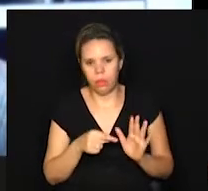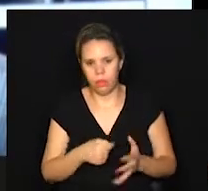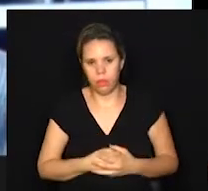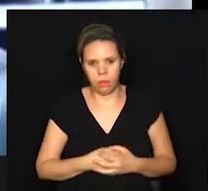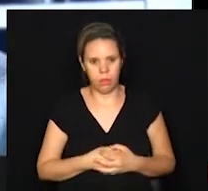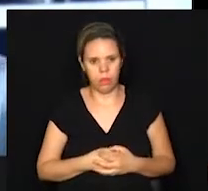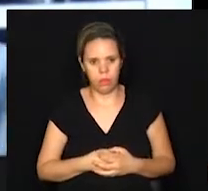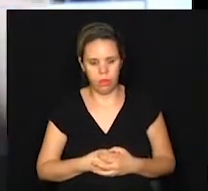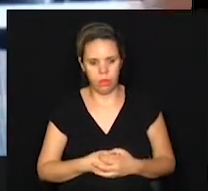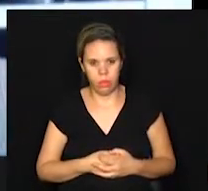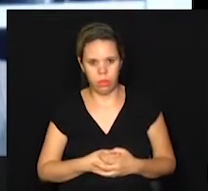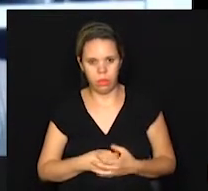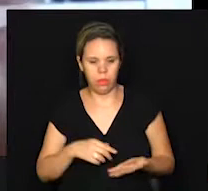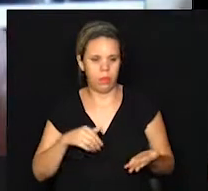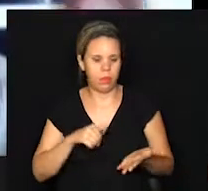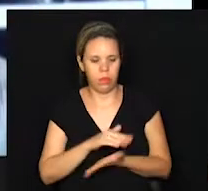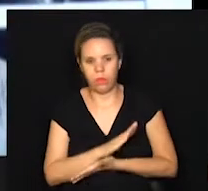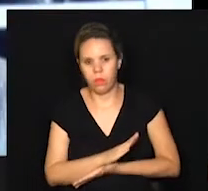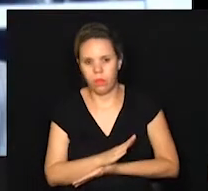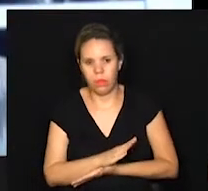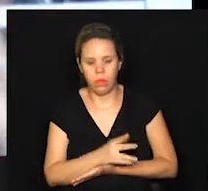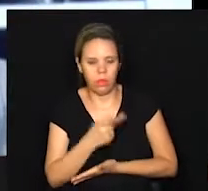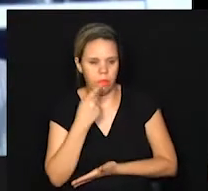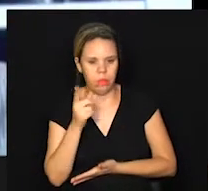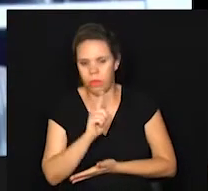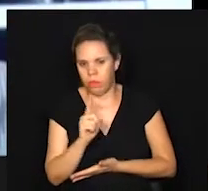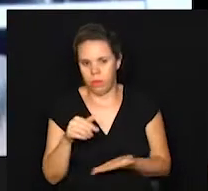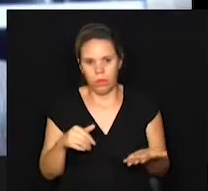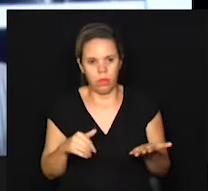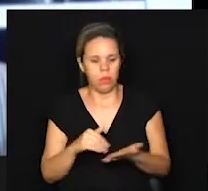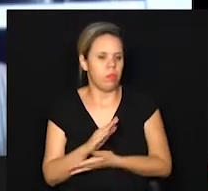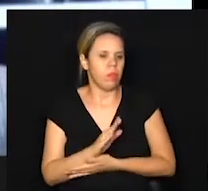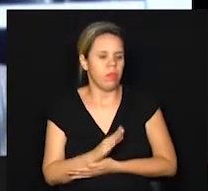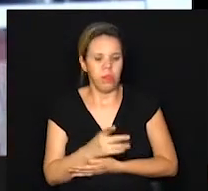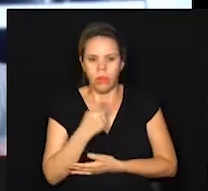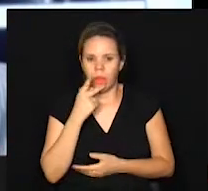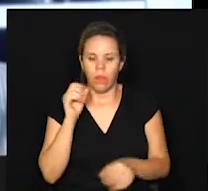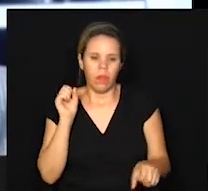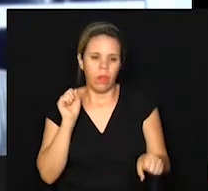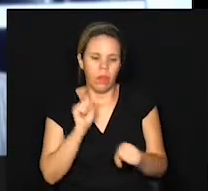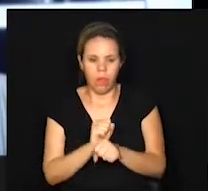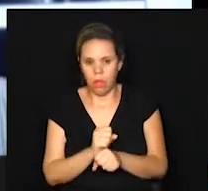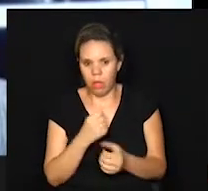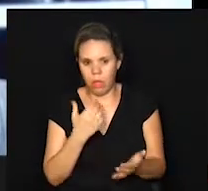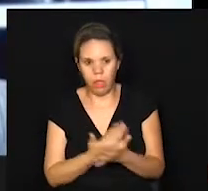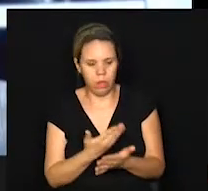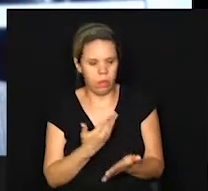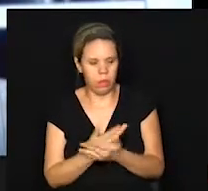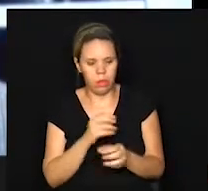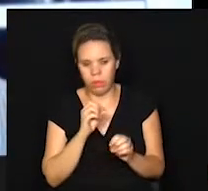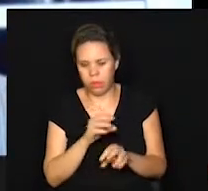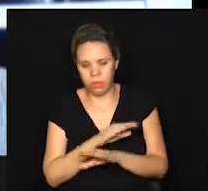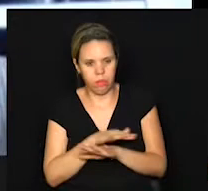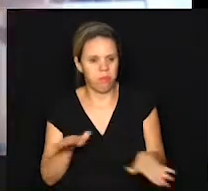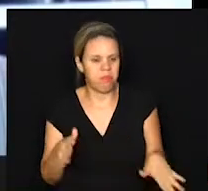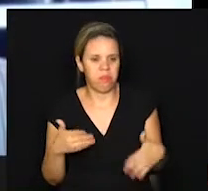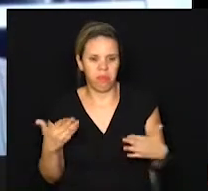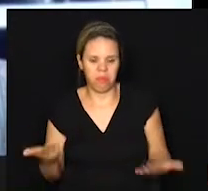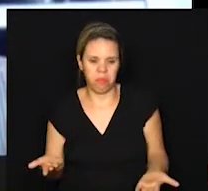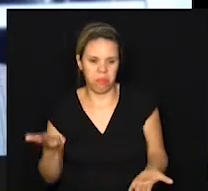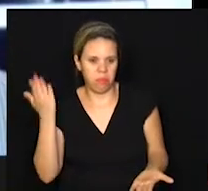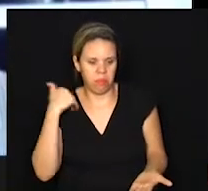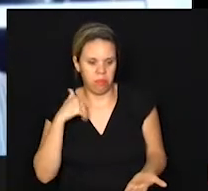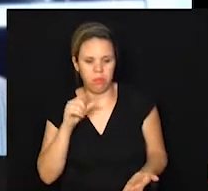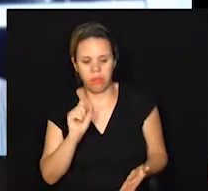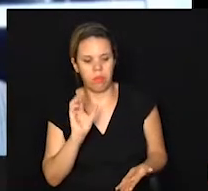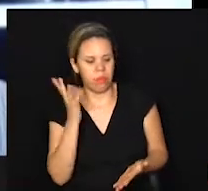de demissão. Ela não fala demissão, mas ela fala uma sinalização de rompimento contratual, alguma coisa nesse sentido. Muito bem, mas eu preciso então